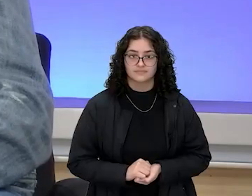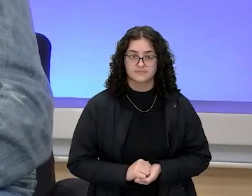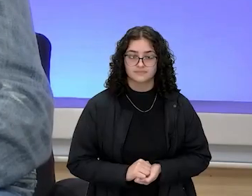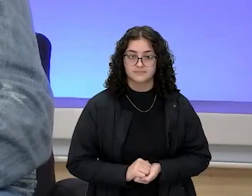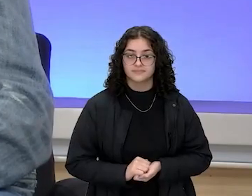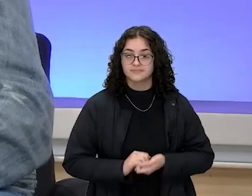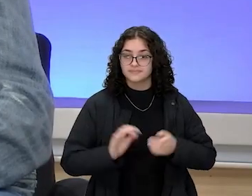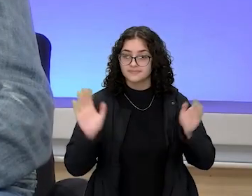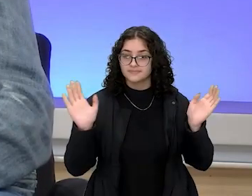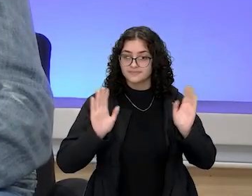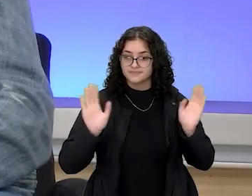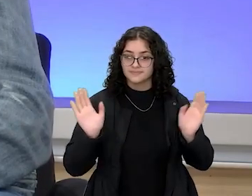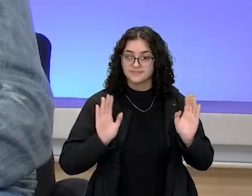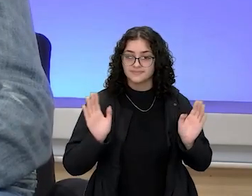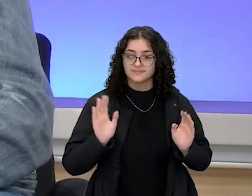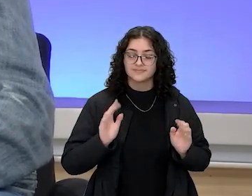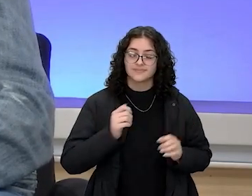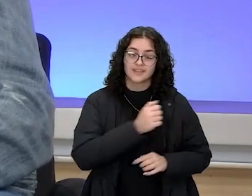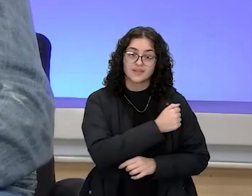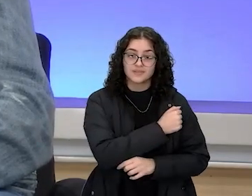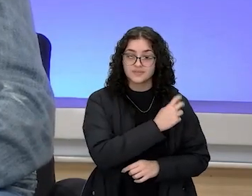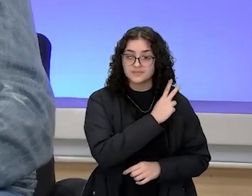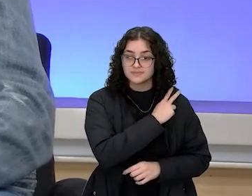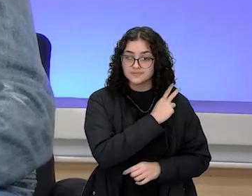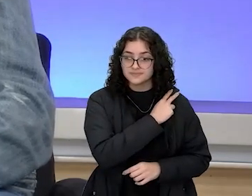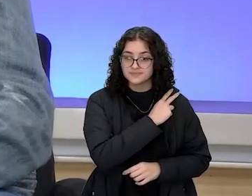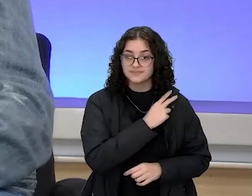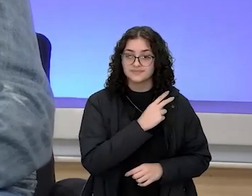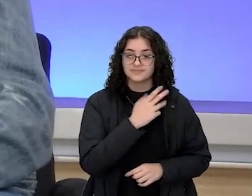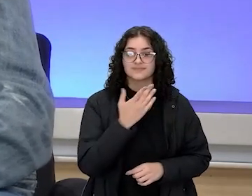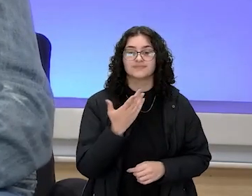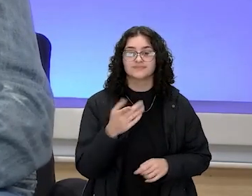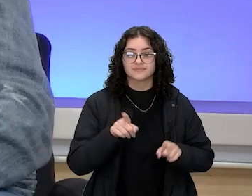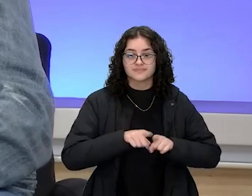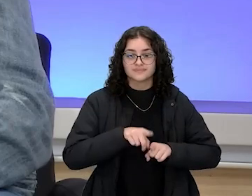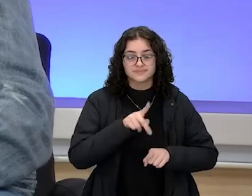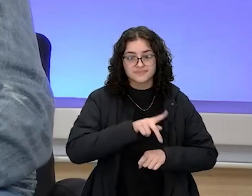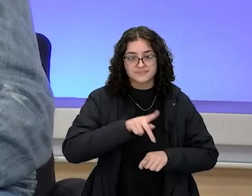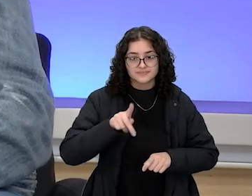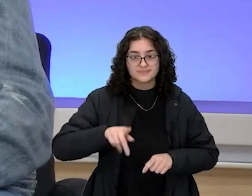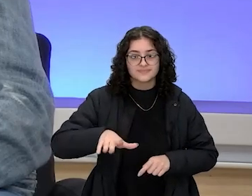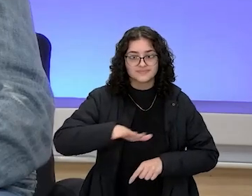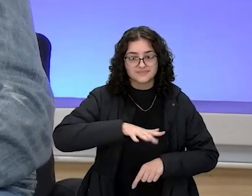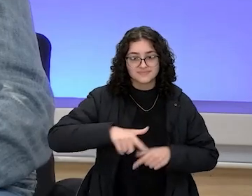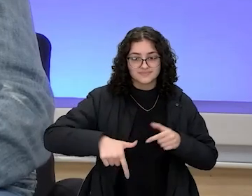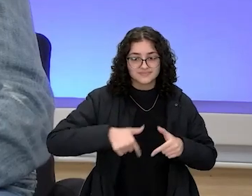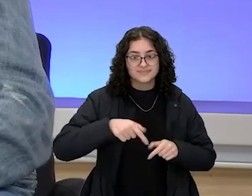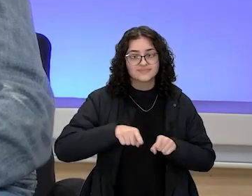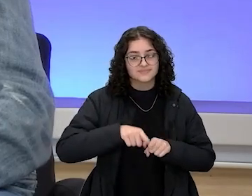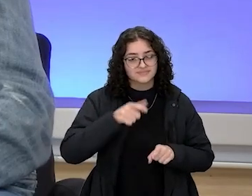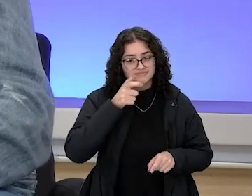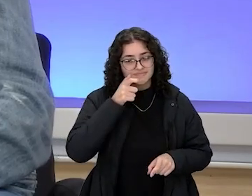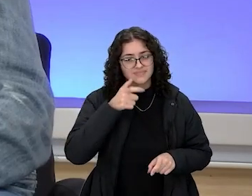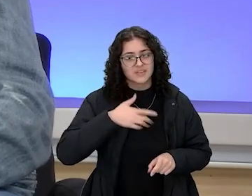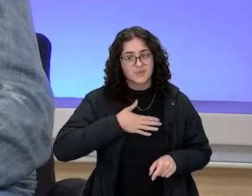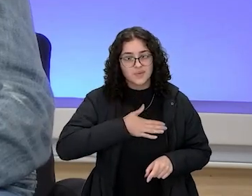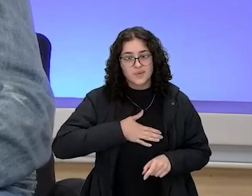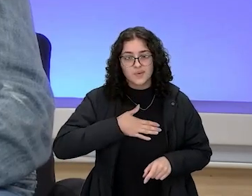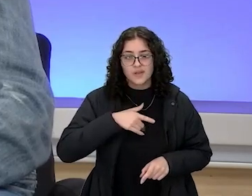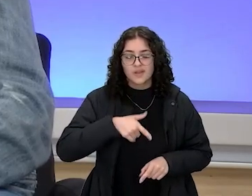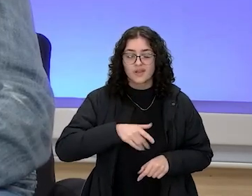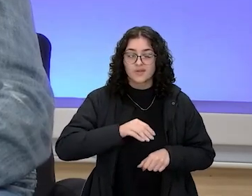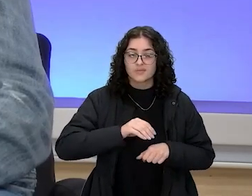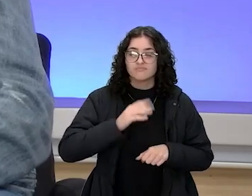Olá, estudantes da segunda série do ensino médio. Olá, professores da rede e você que nos assiste porque gosta sempre de